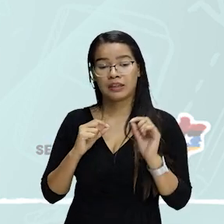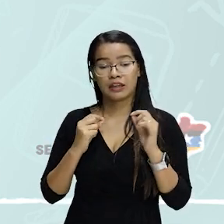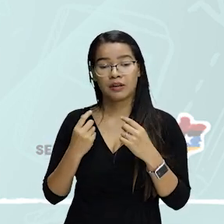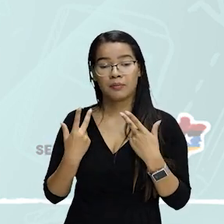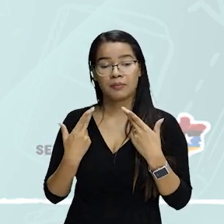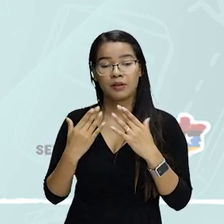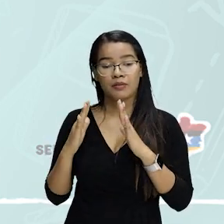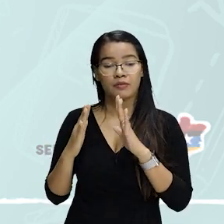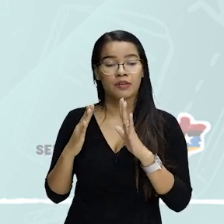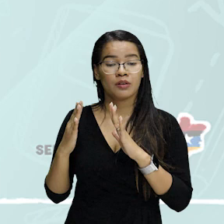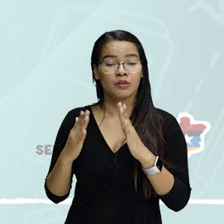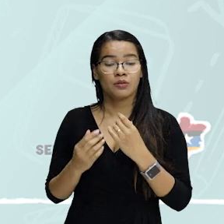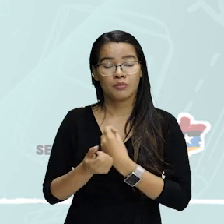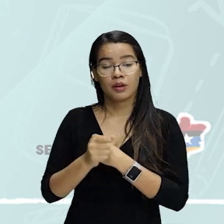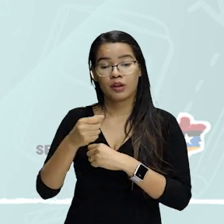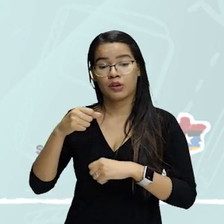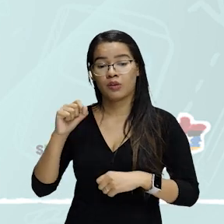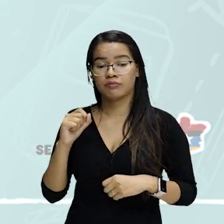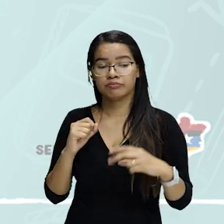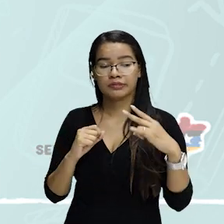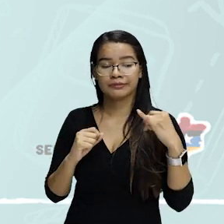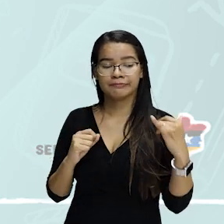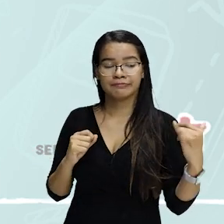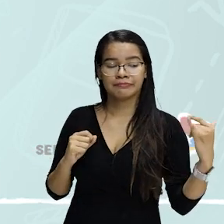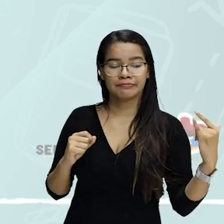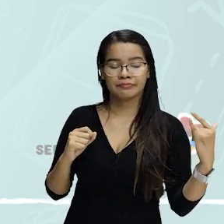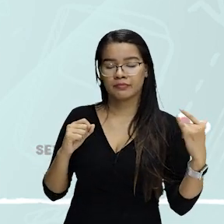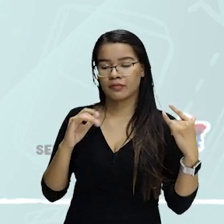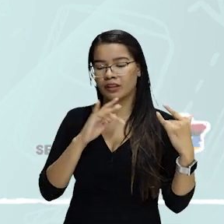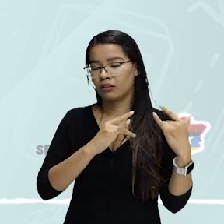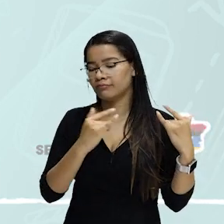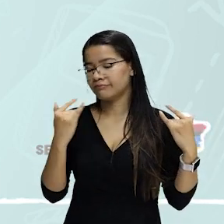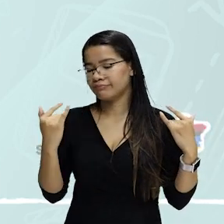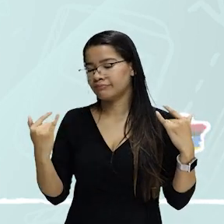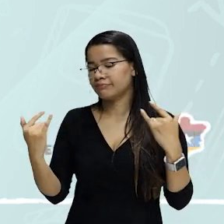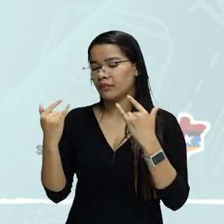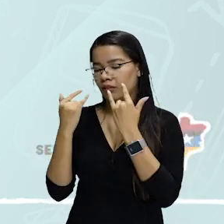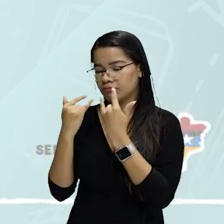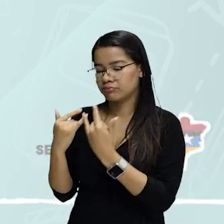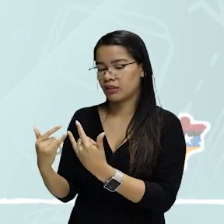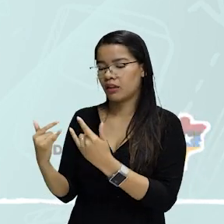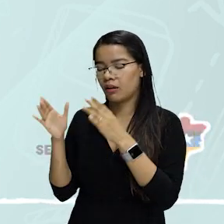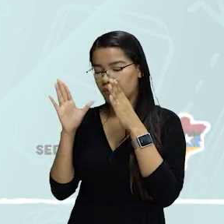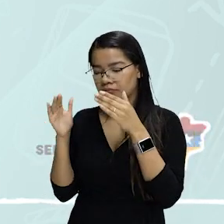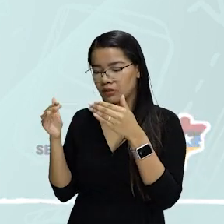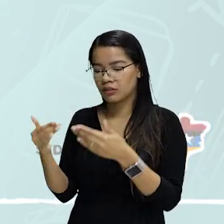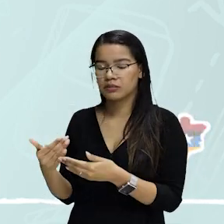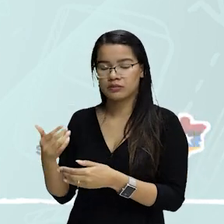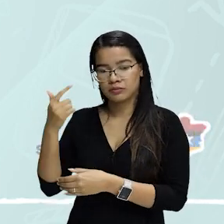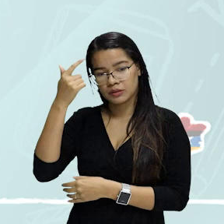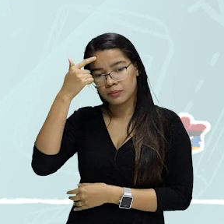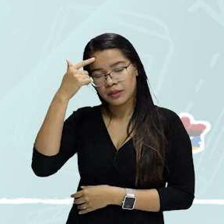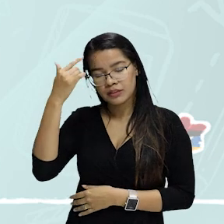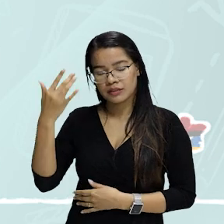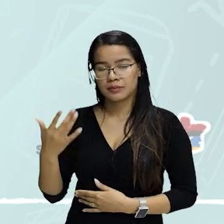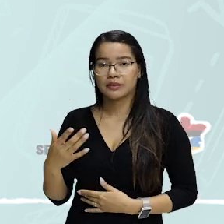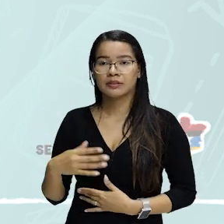em face do maior encanto, dele se encante mais meu pensamento. Então, quanto mais